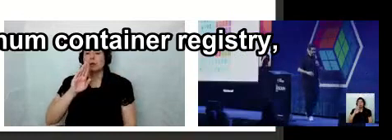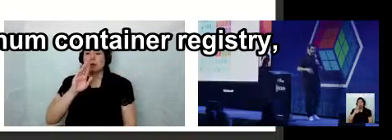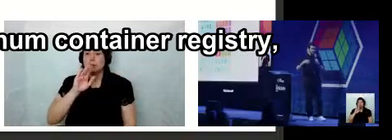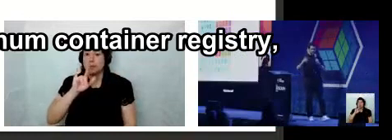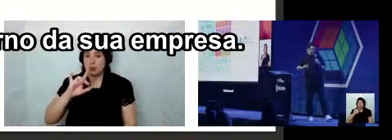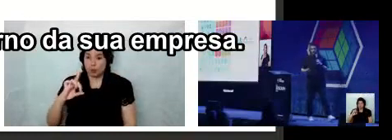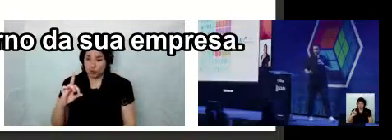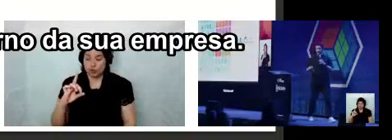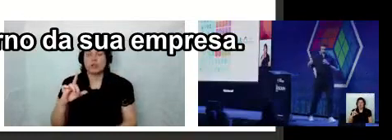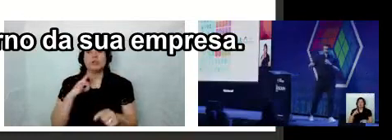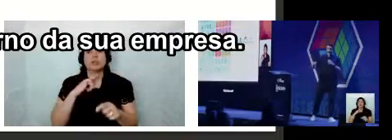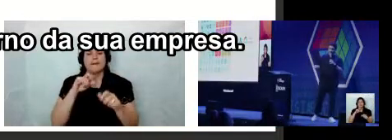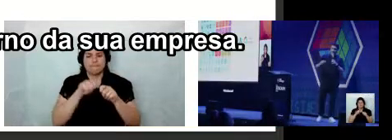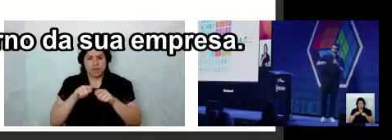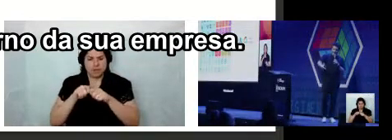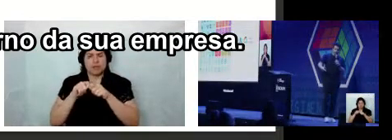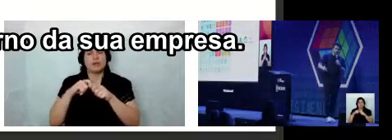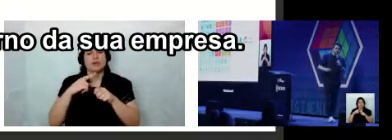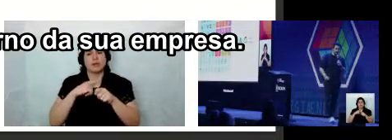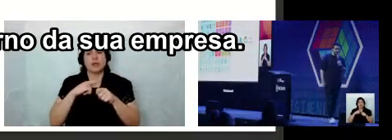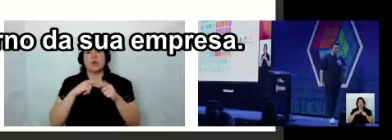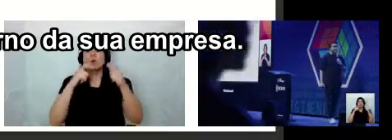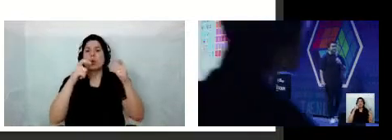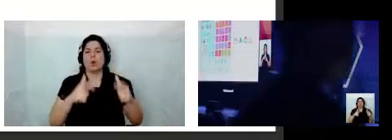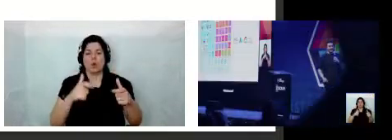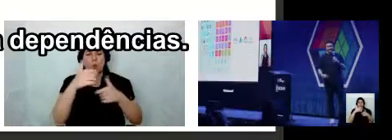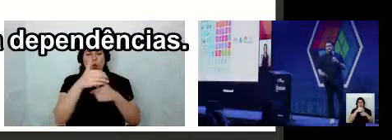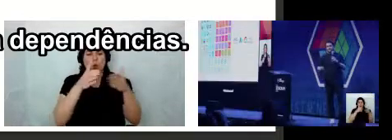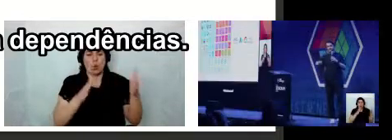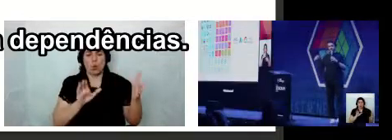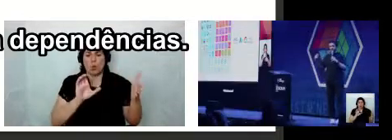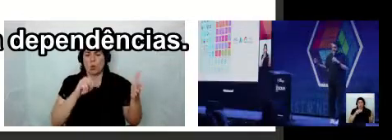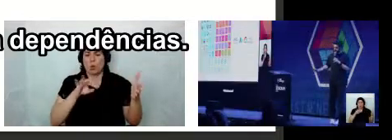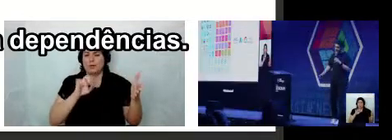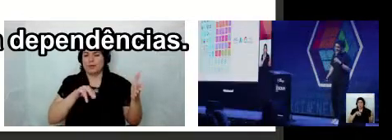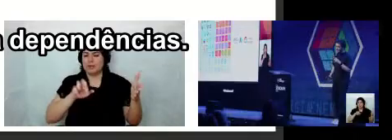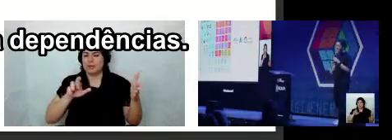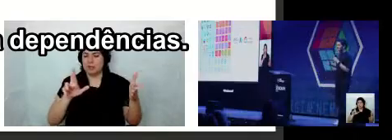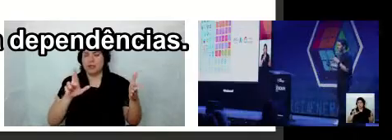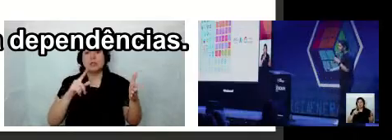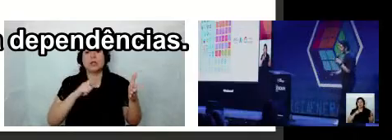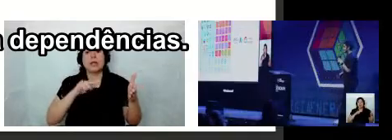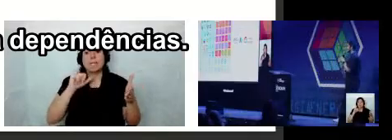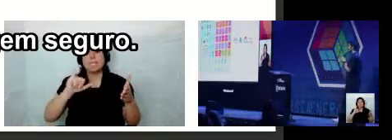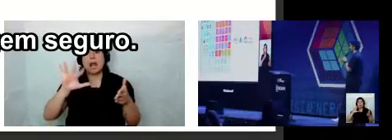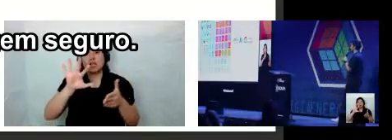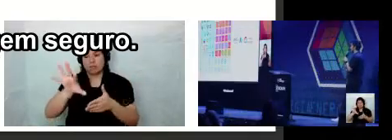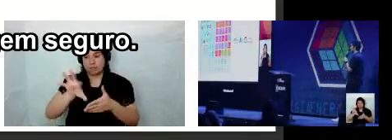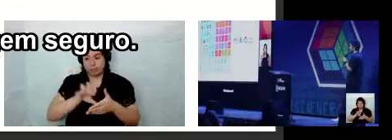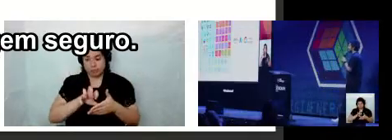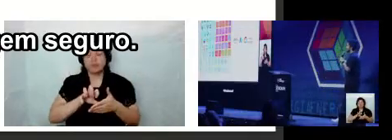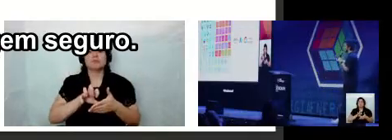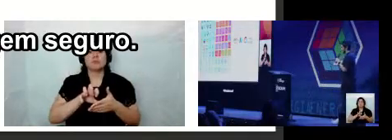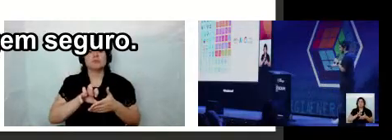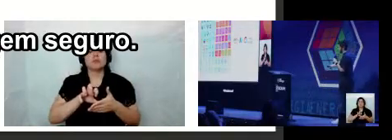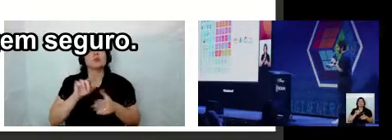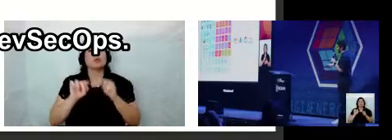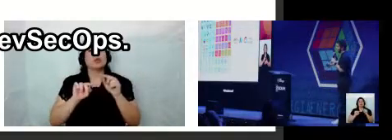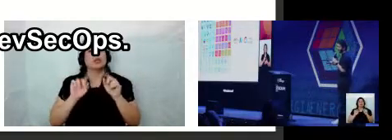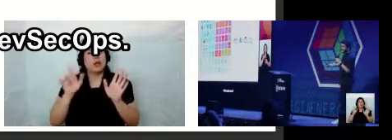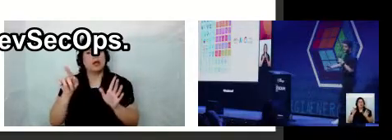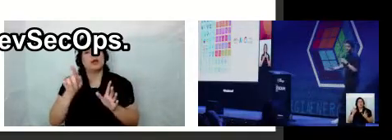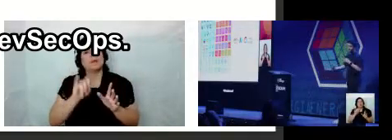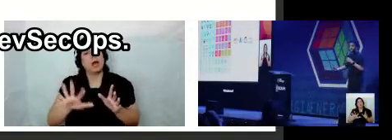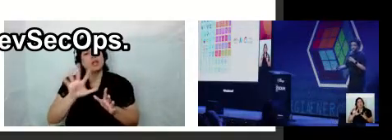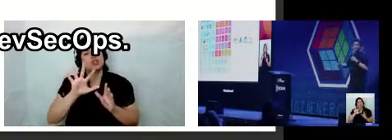container registry, provavelmente um container registry interno da sua empresa, aquela imagem já foi escaneada para dependências, então ela também já é uma imagem segura.